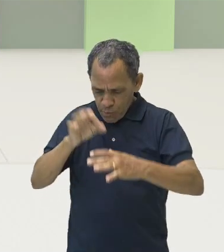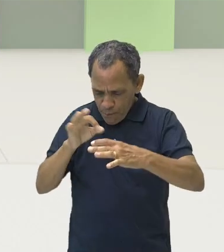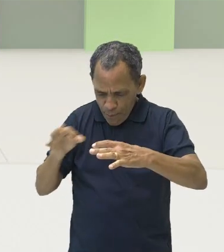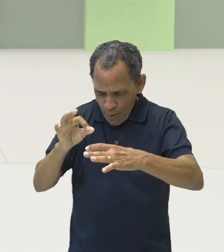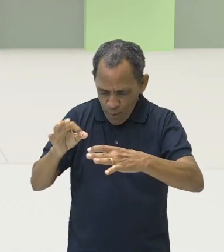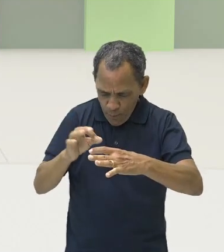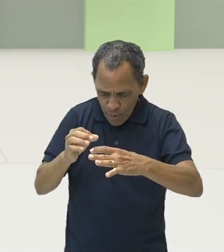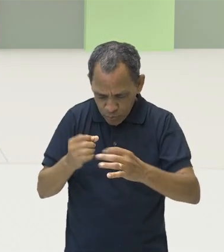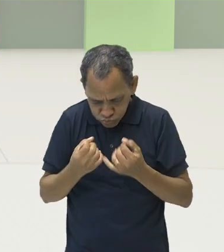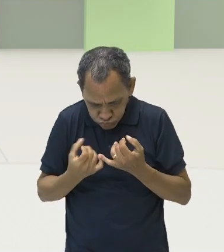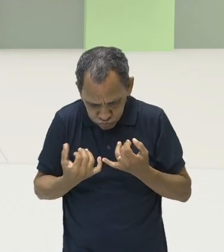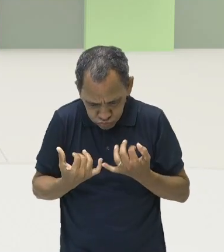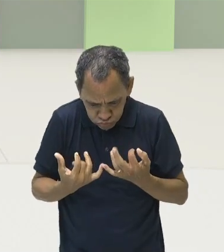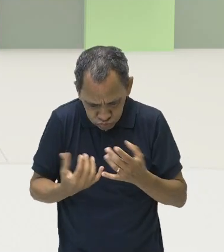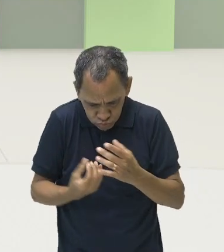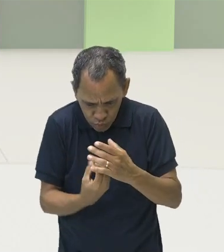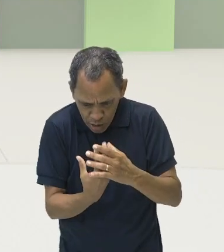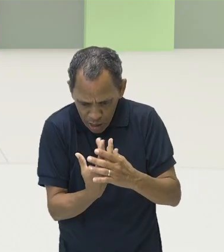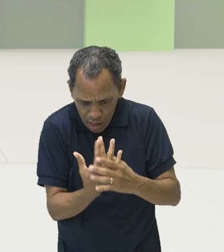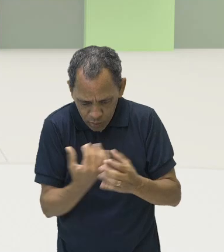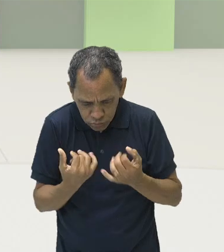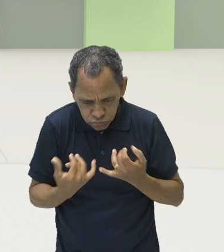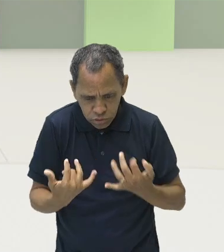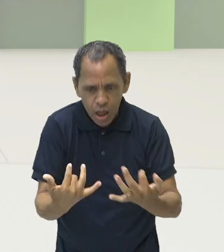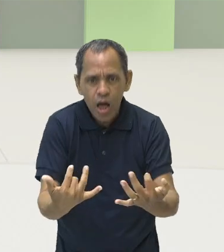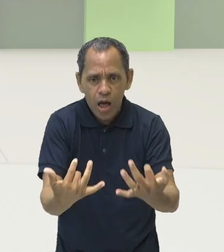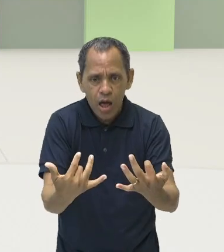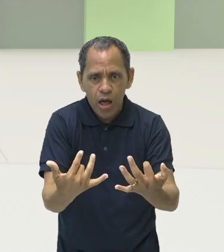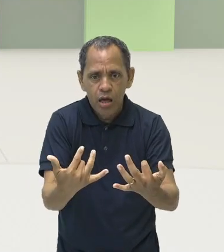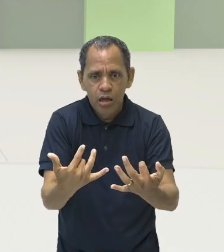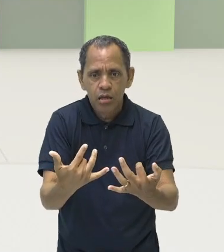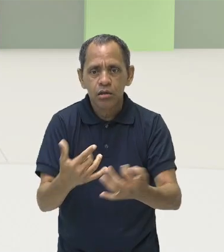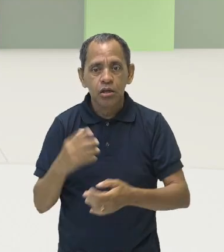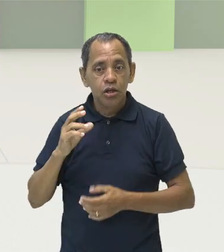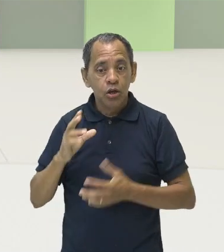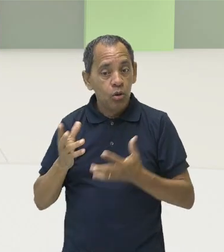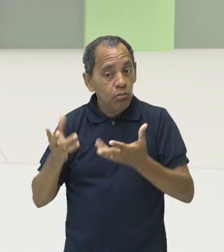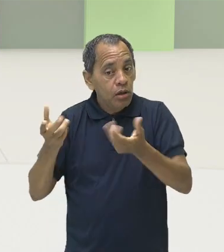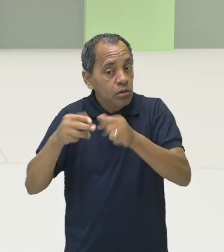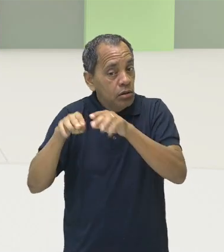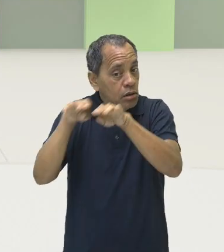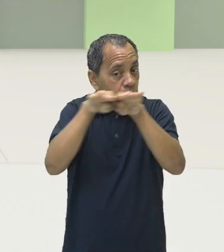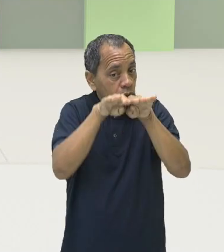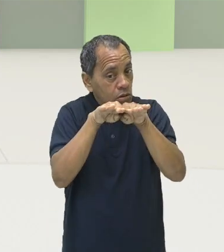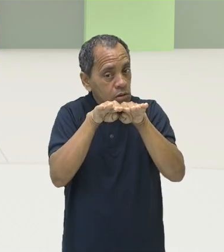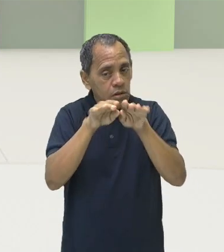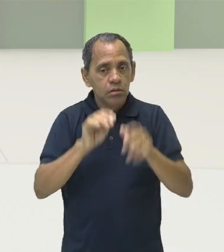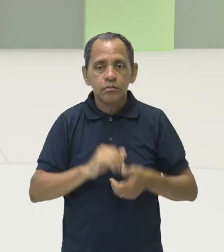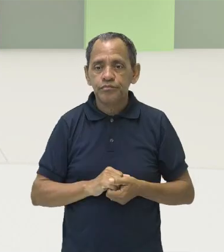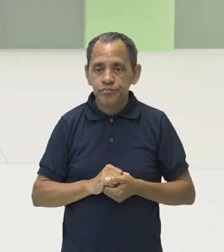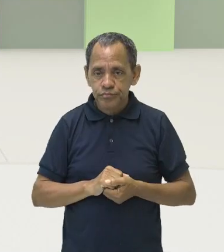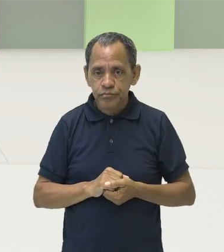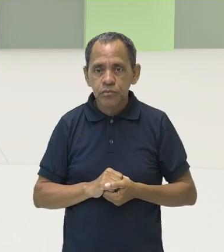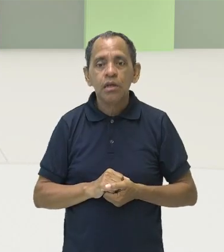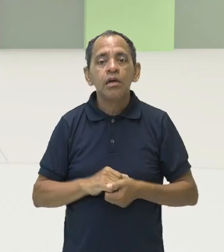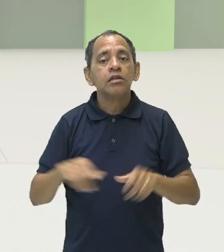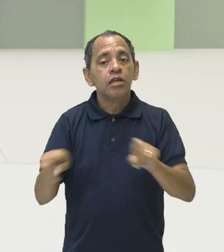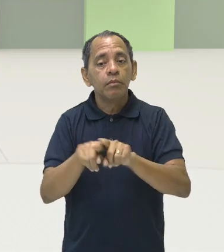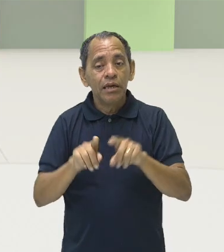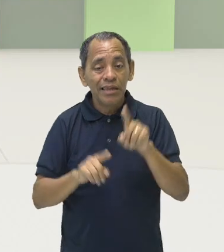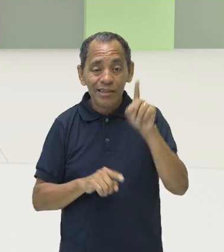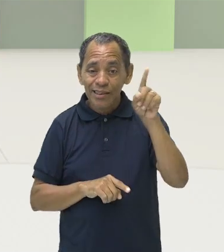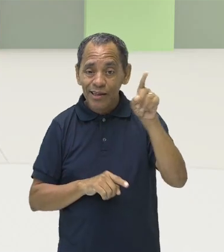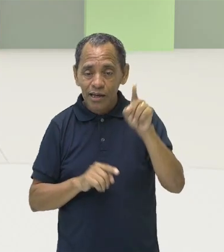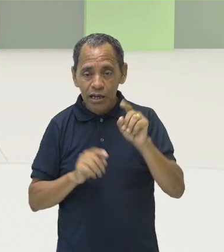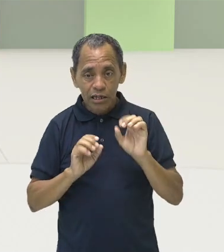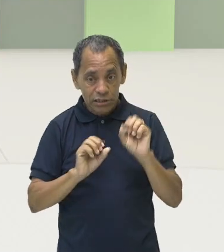trabalhar com alimentos ali, são outros padrões de qualidade. E também a água destinada ao uso industrial, outro tipo de padrão